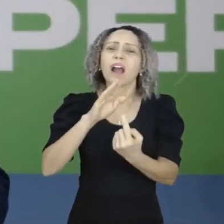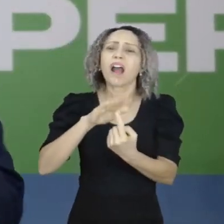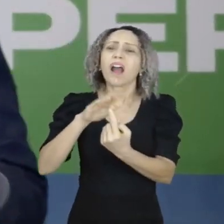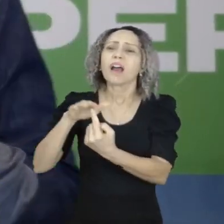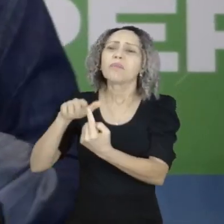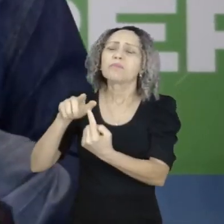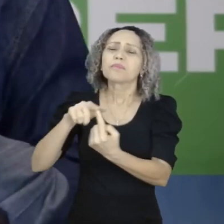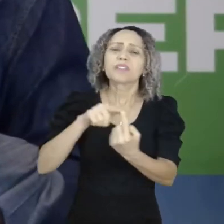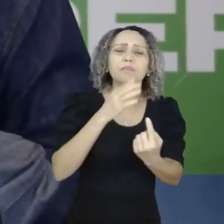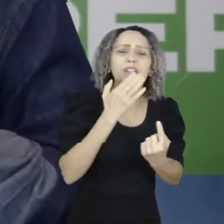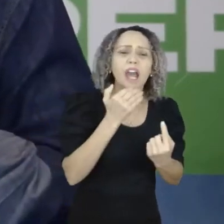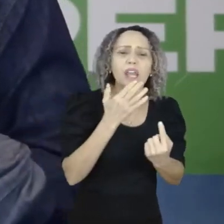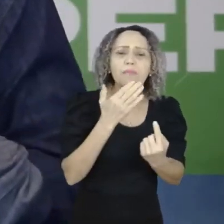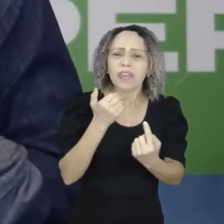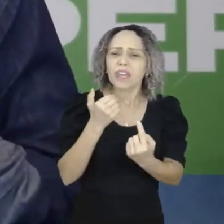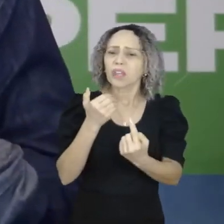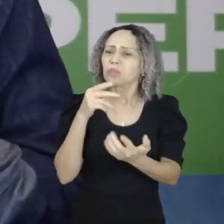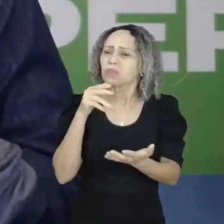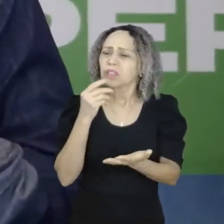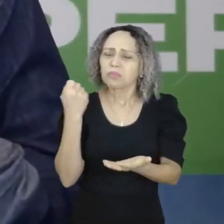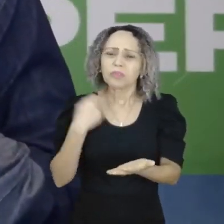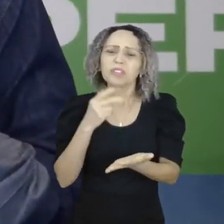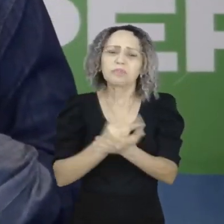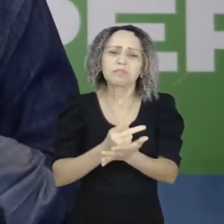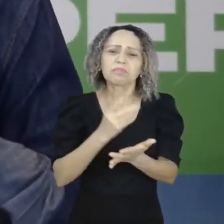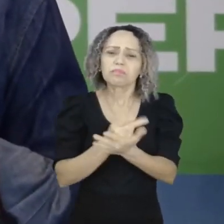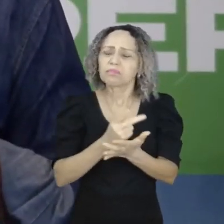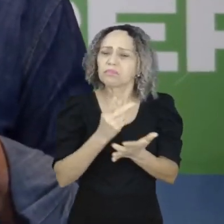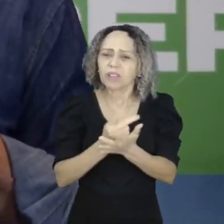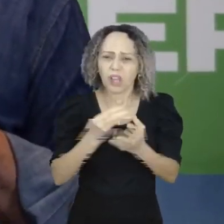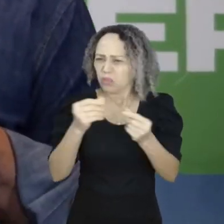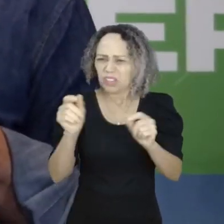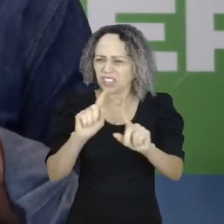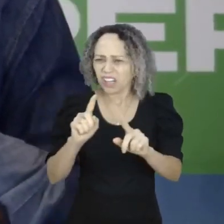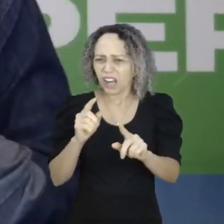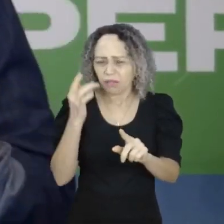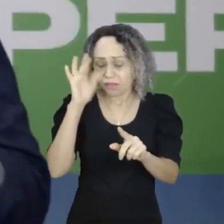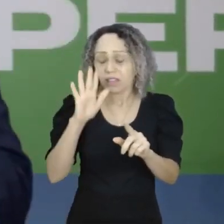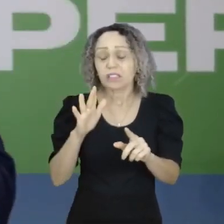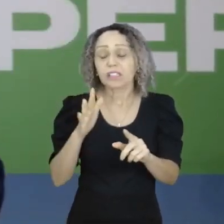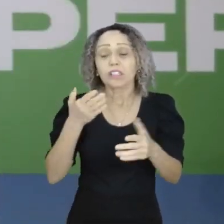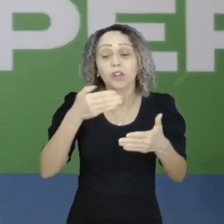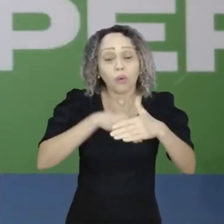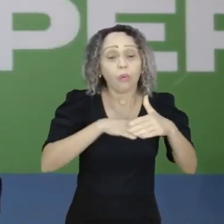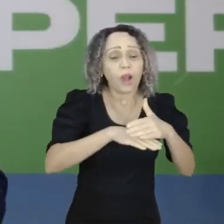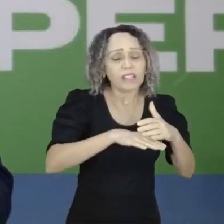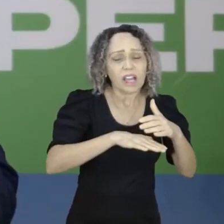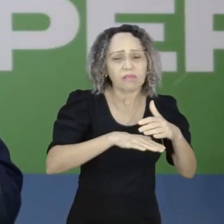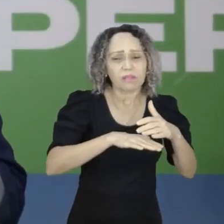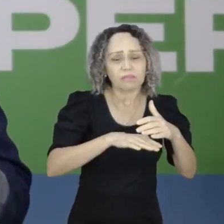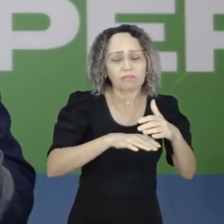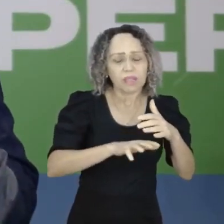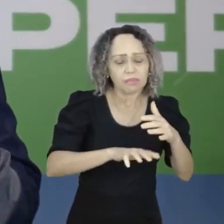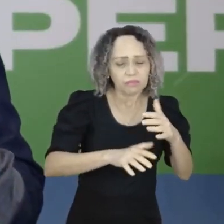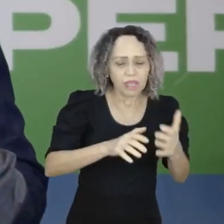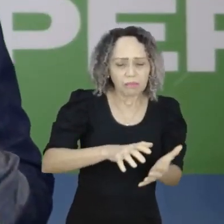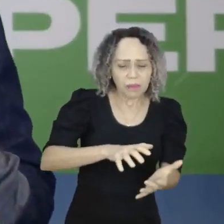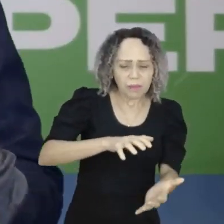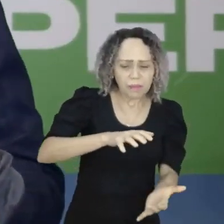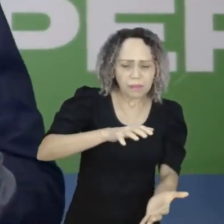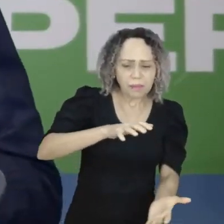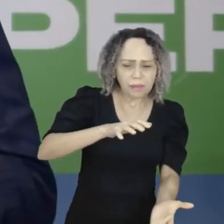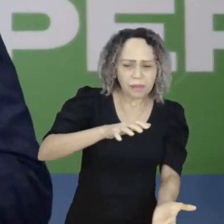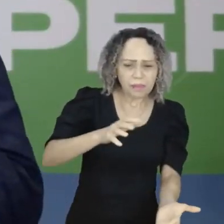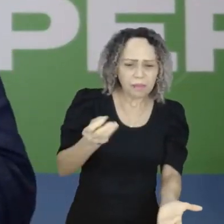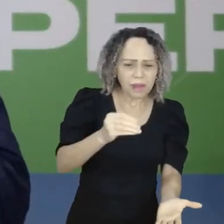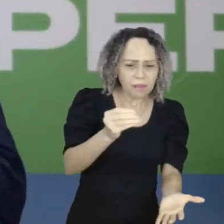aumentar no mercado, a gente liberava os produtos da Conab para equilibrar o preço. Hoje, nós temos vários produtos, eu vou lhe dar